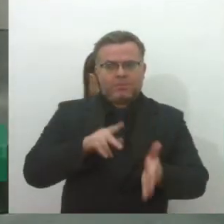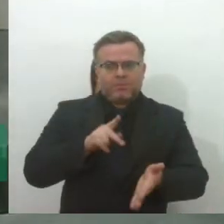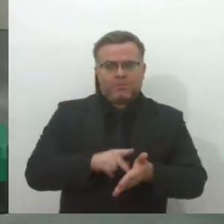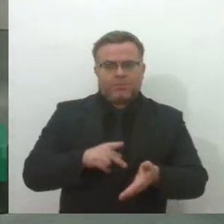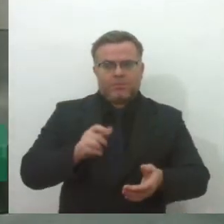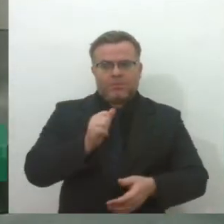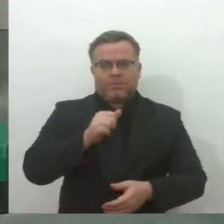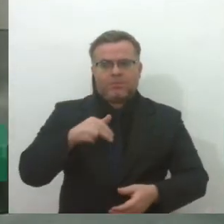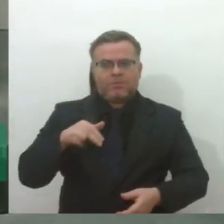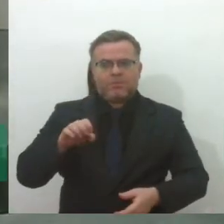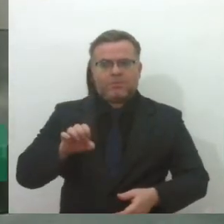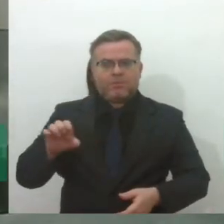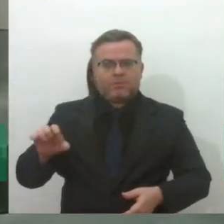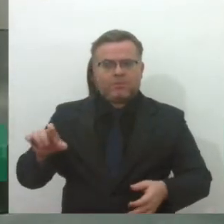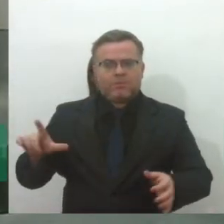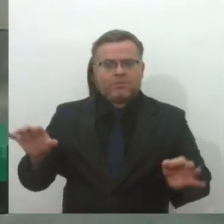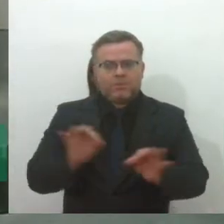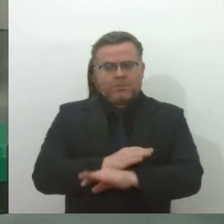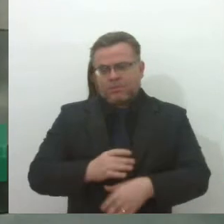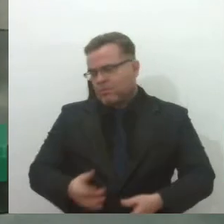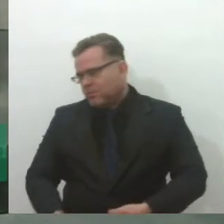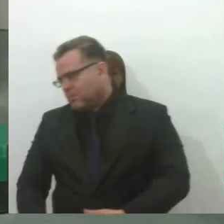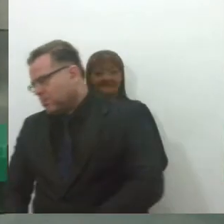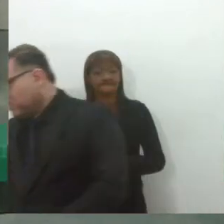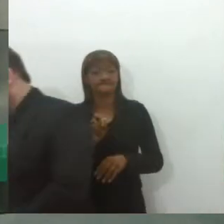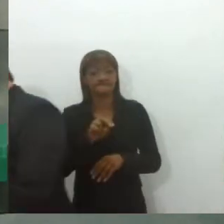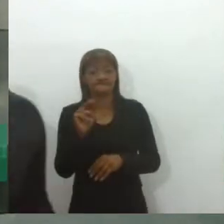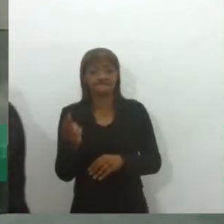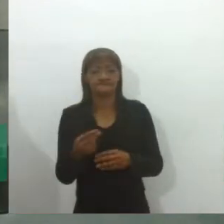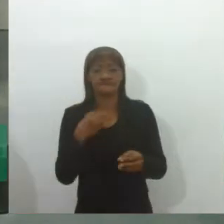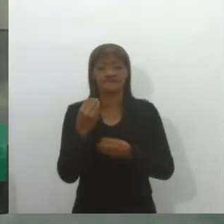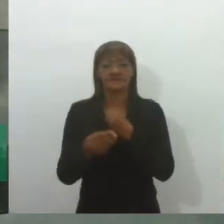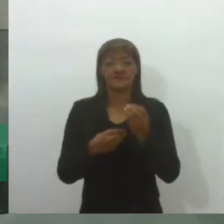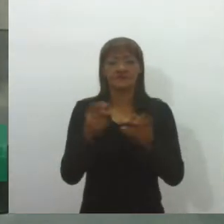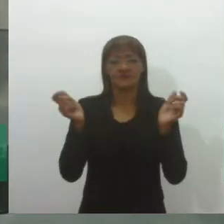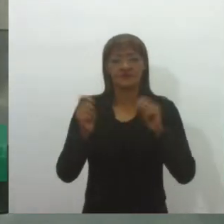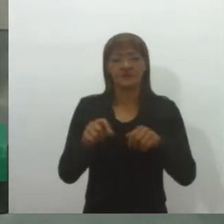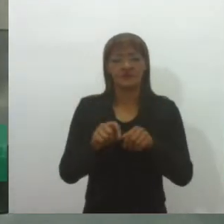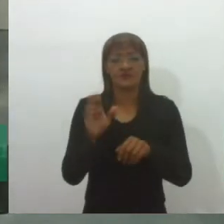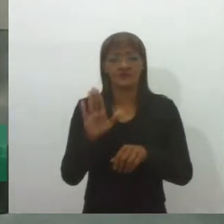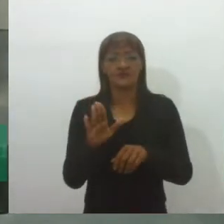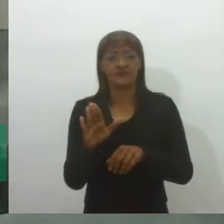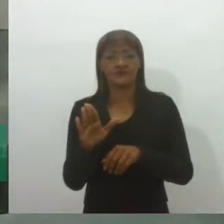o projeto já dá conta de dizer como é que será feita a devolução?